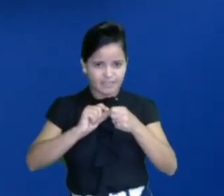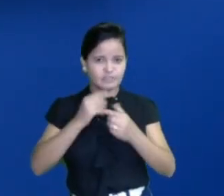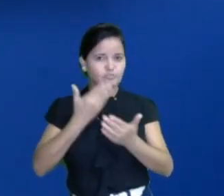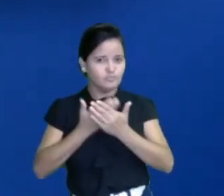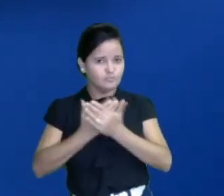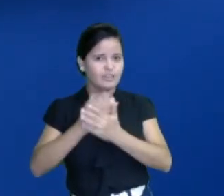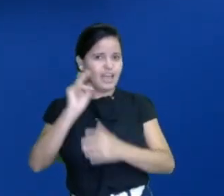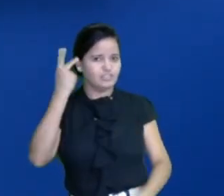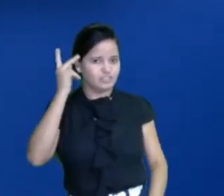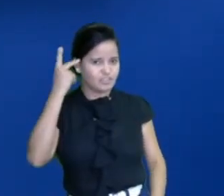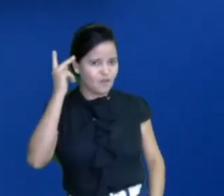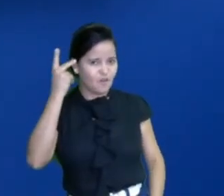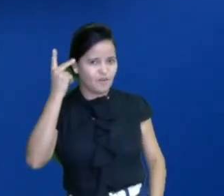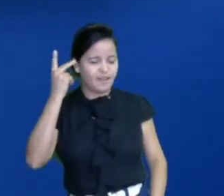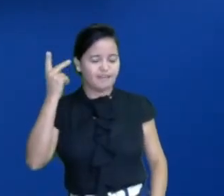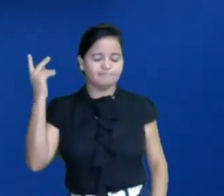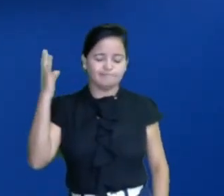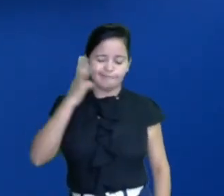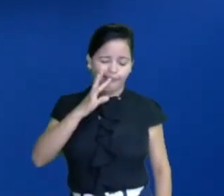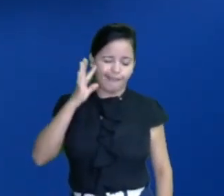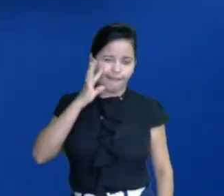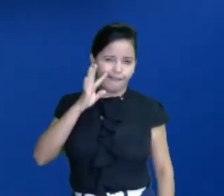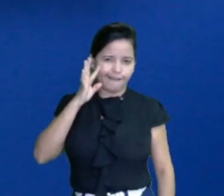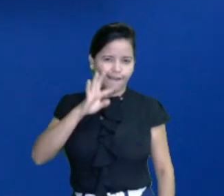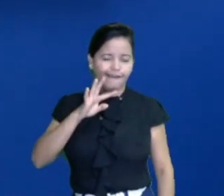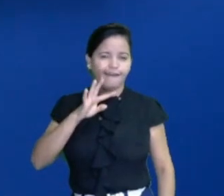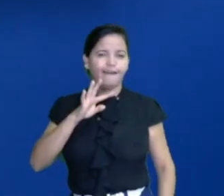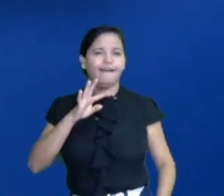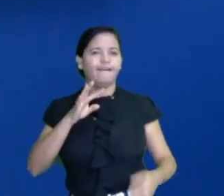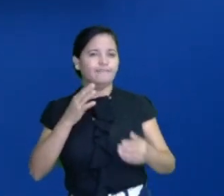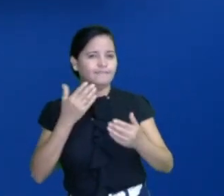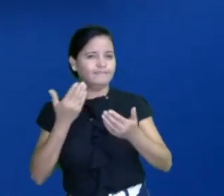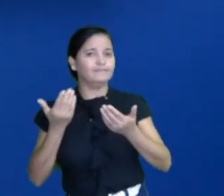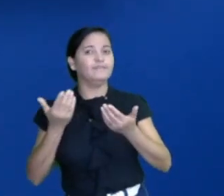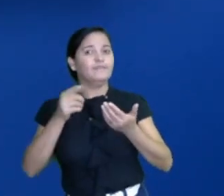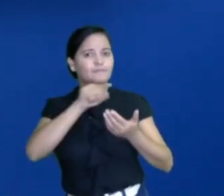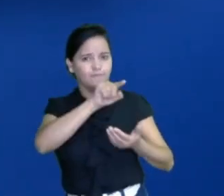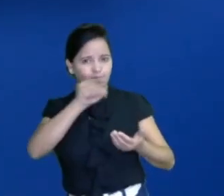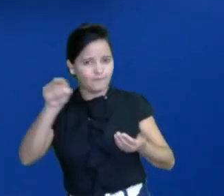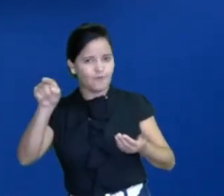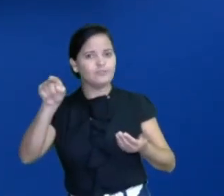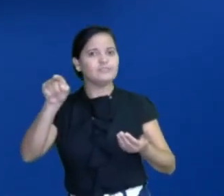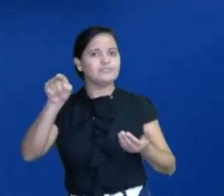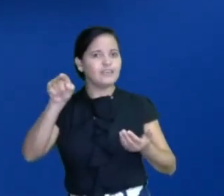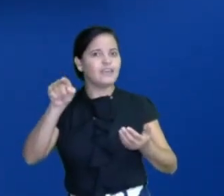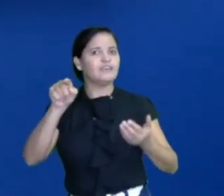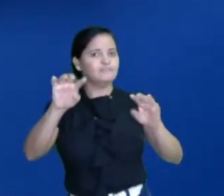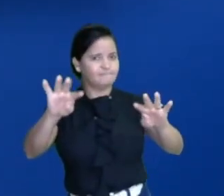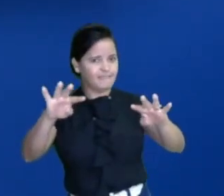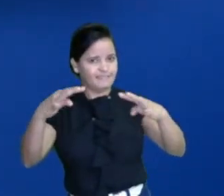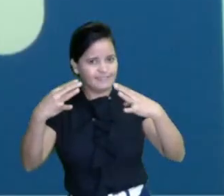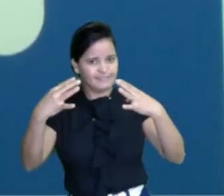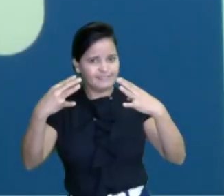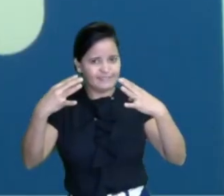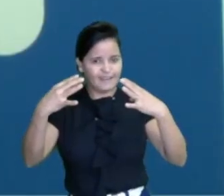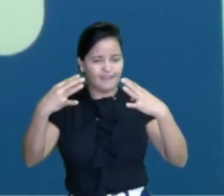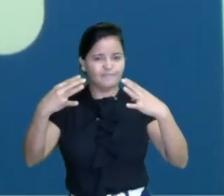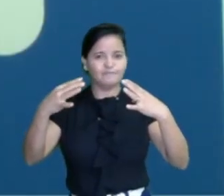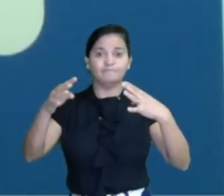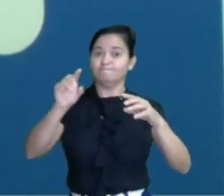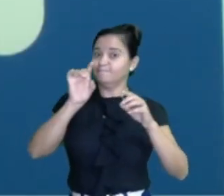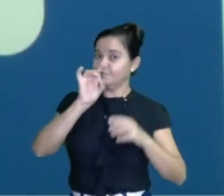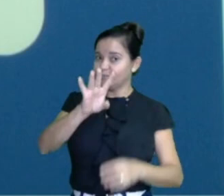história. Próxima aula tá super legal, tá super interativa e eu conto com a presença de todos vocês. Ó,